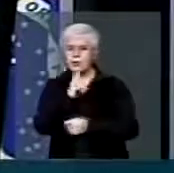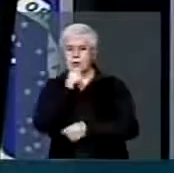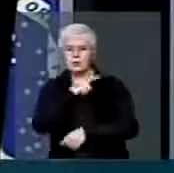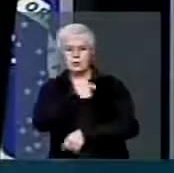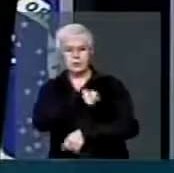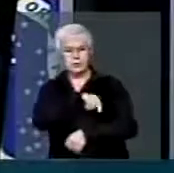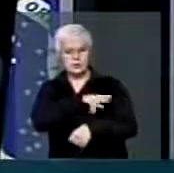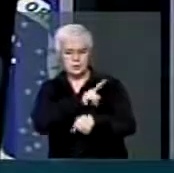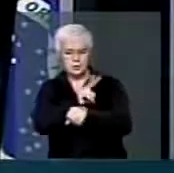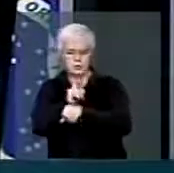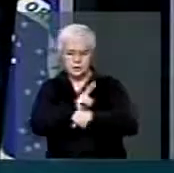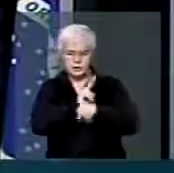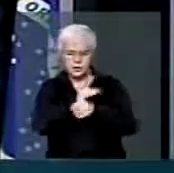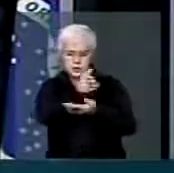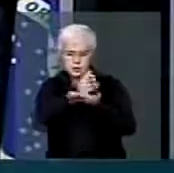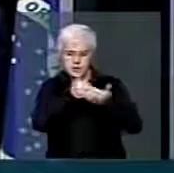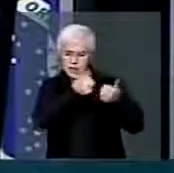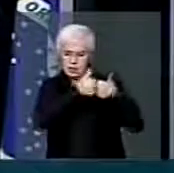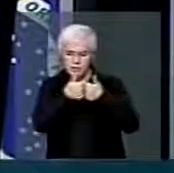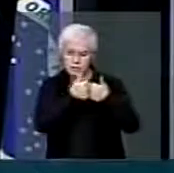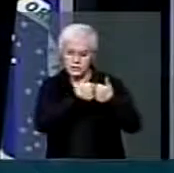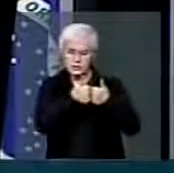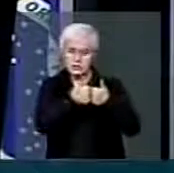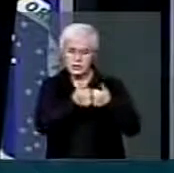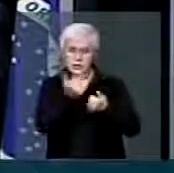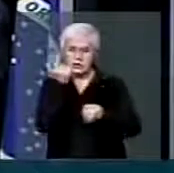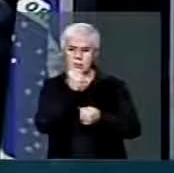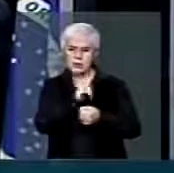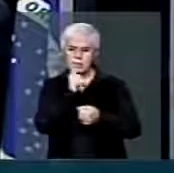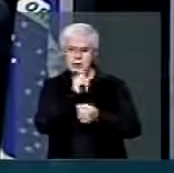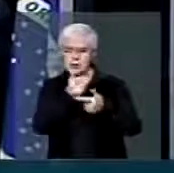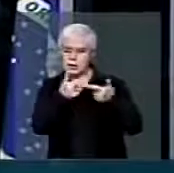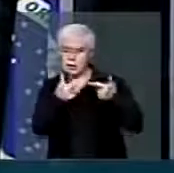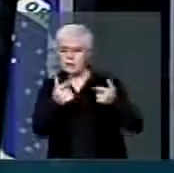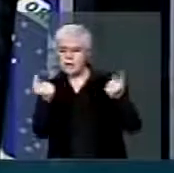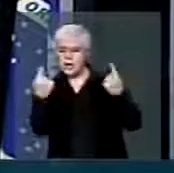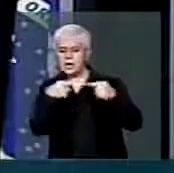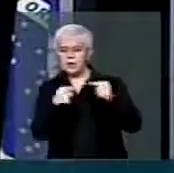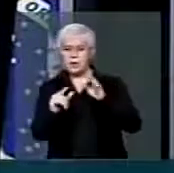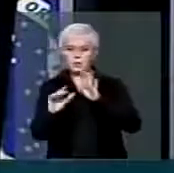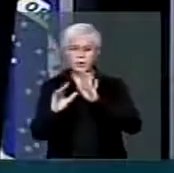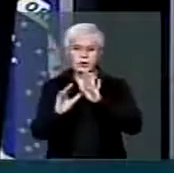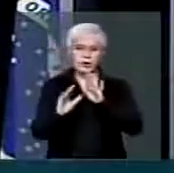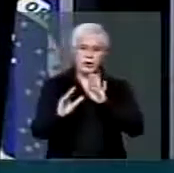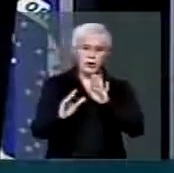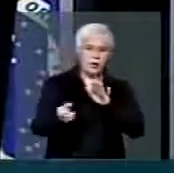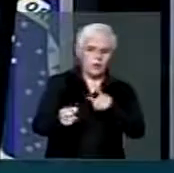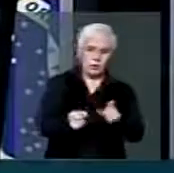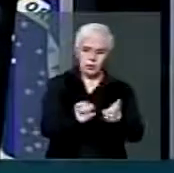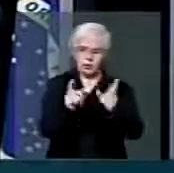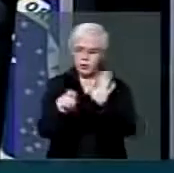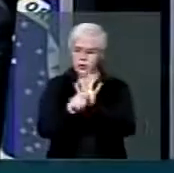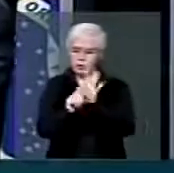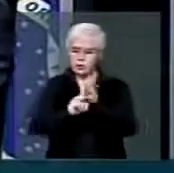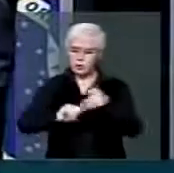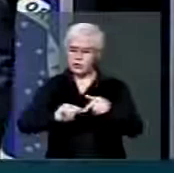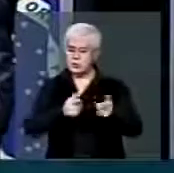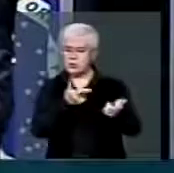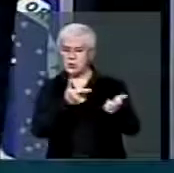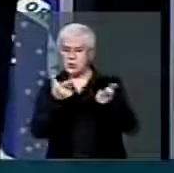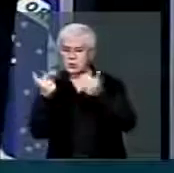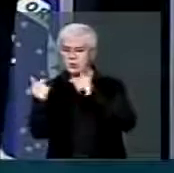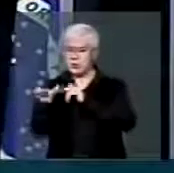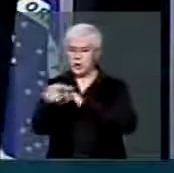fiscalizar as suas fronteiras, para combater o tráfico de drogas, para combater o tráfico de armas